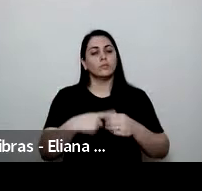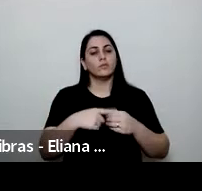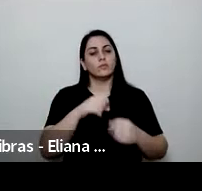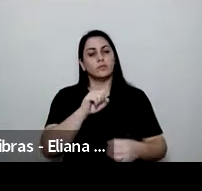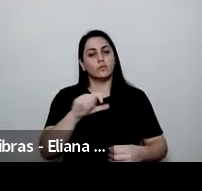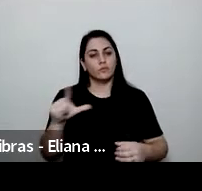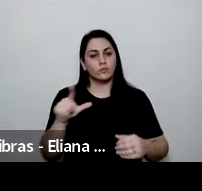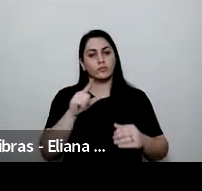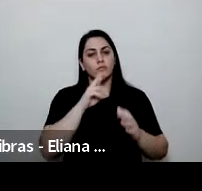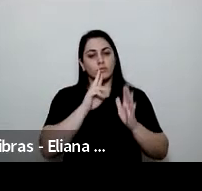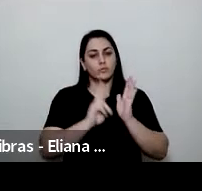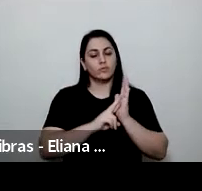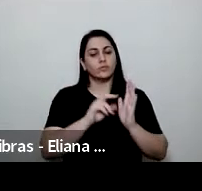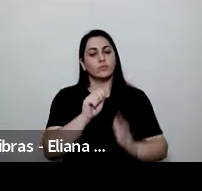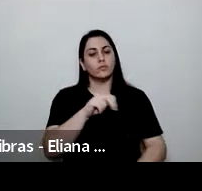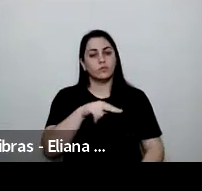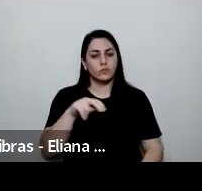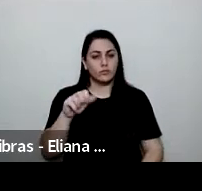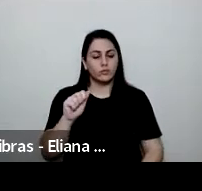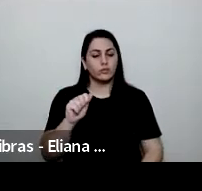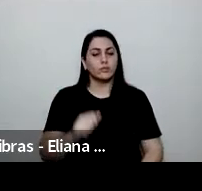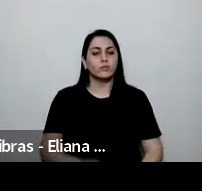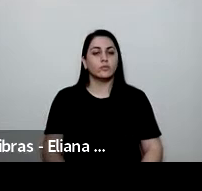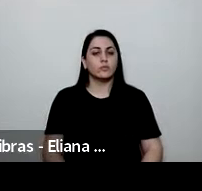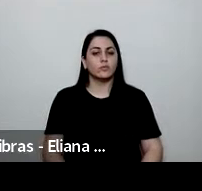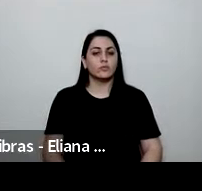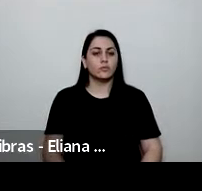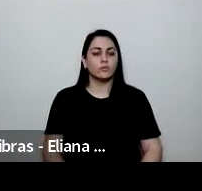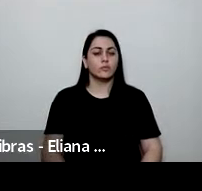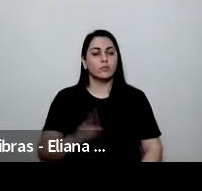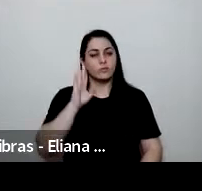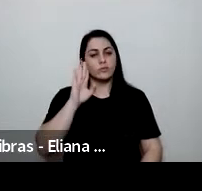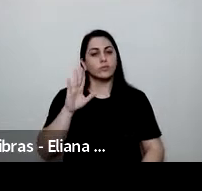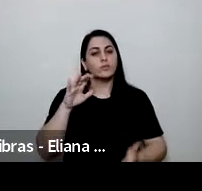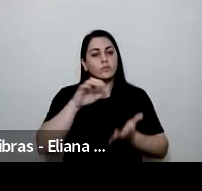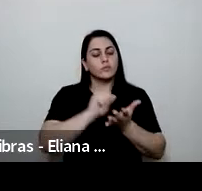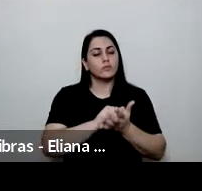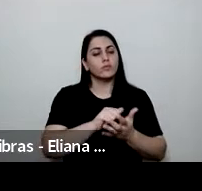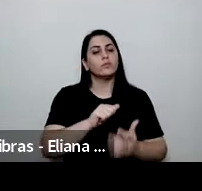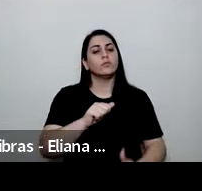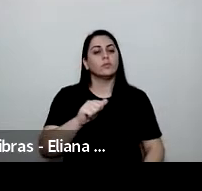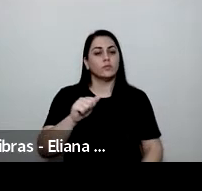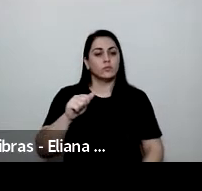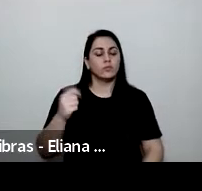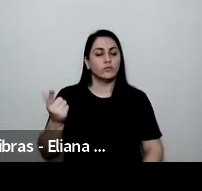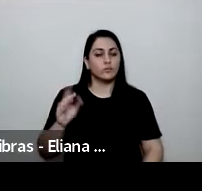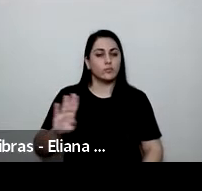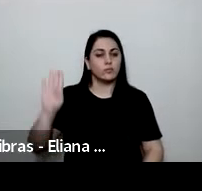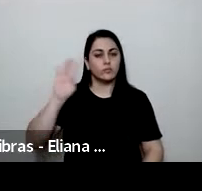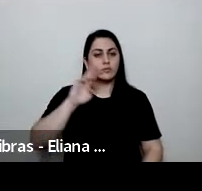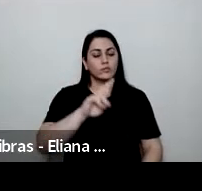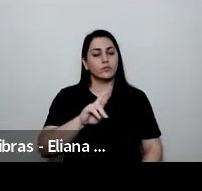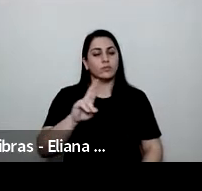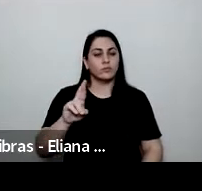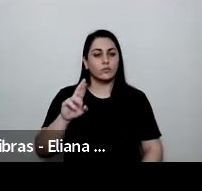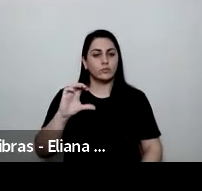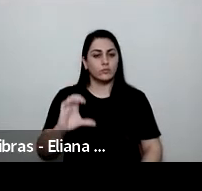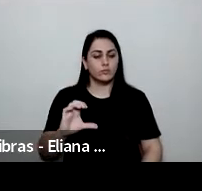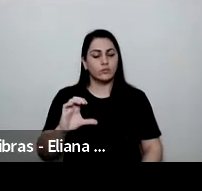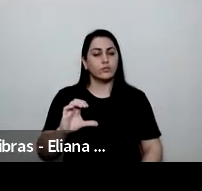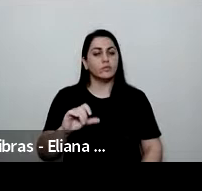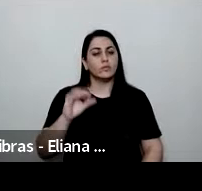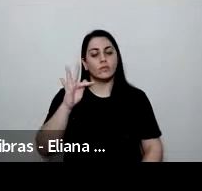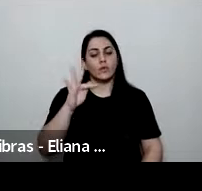Graziella Santana Neiva Costa ação principal agente candidatura rrc candidato a deputado estadual requerente